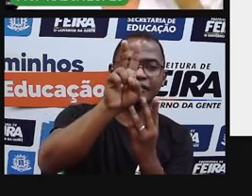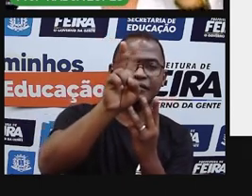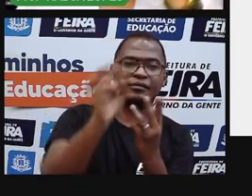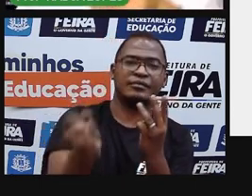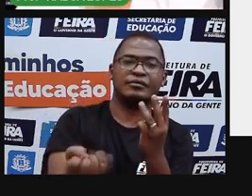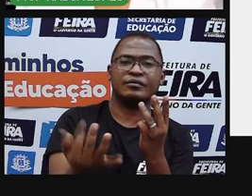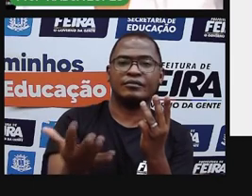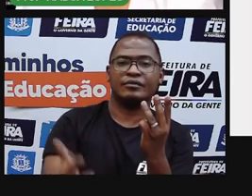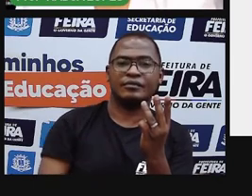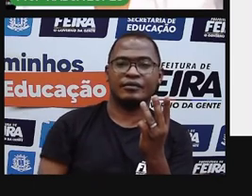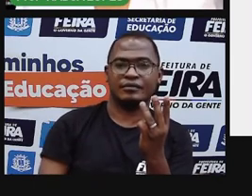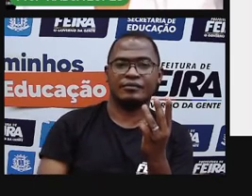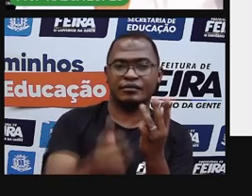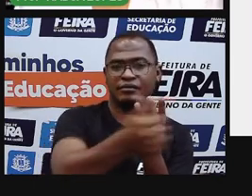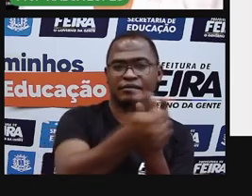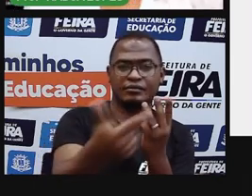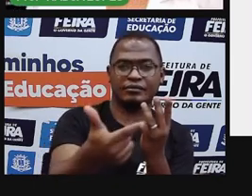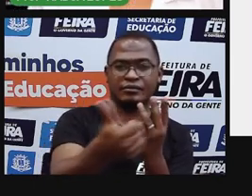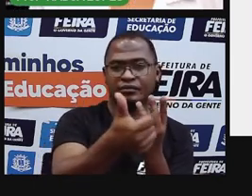duas unidades 12